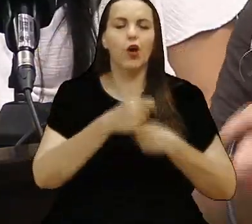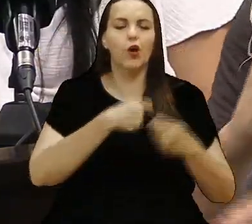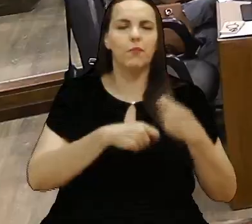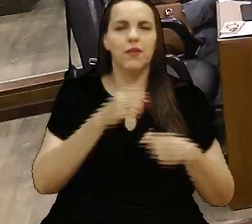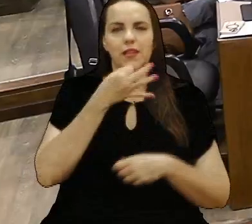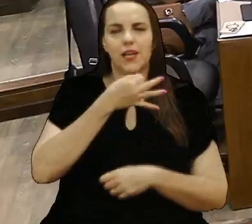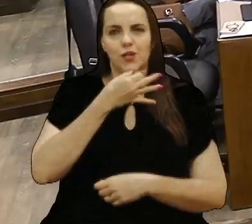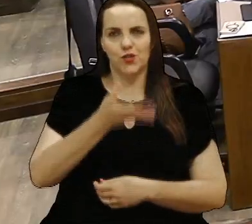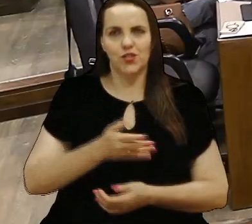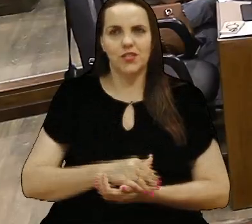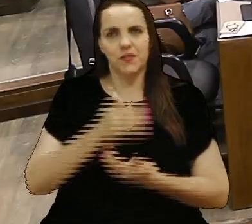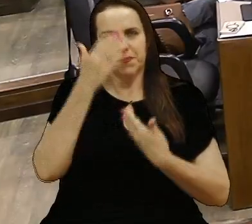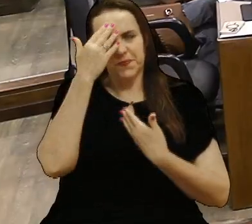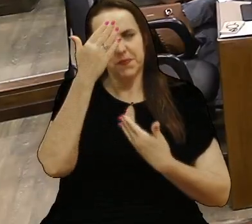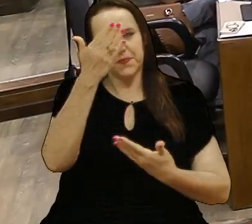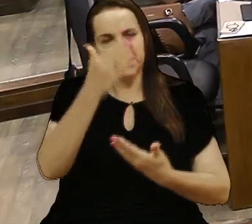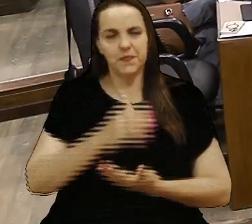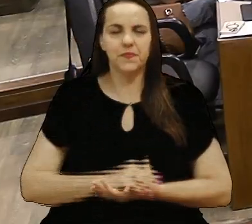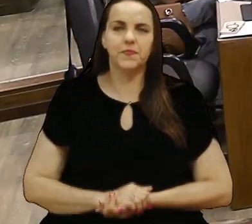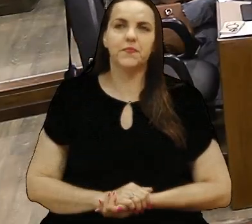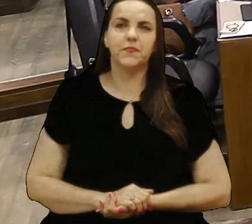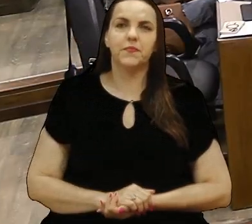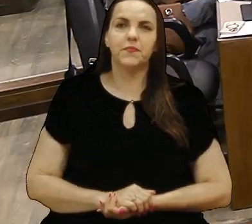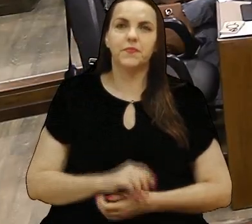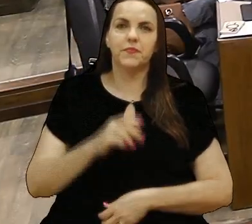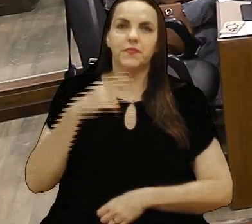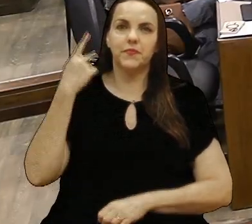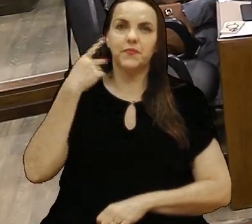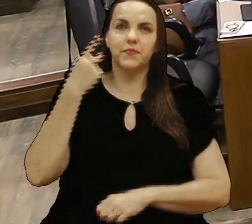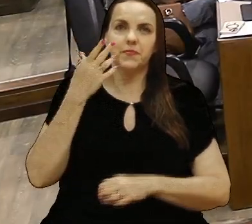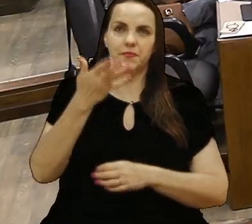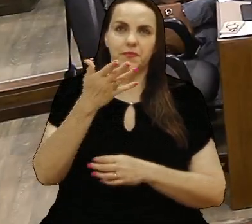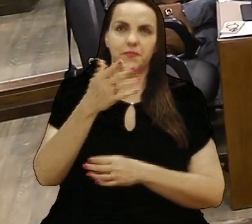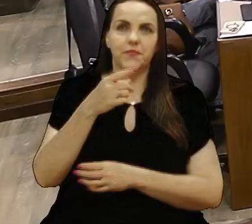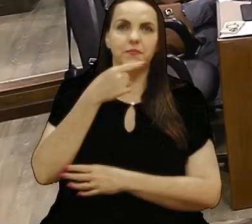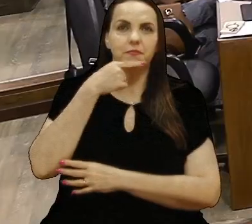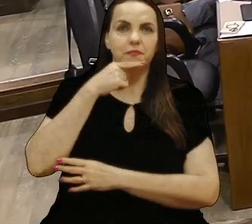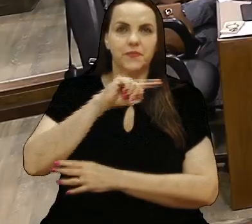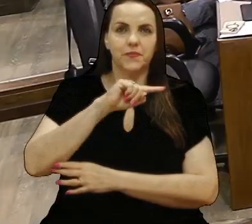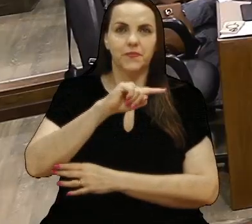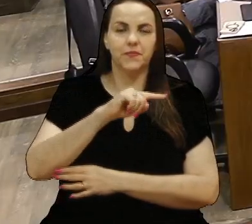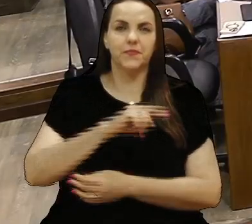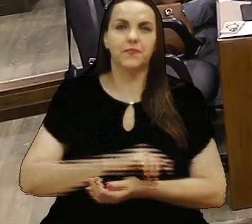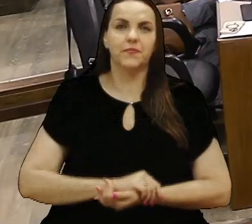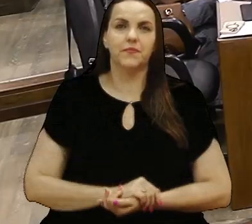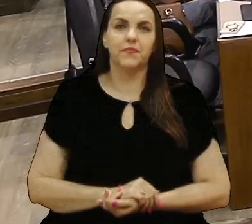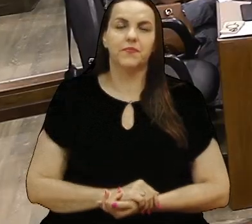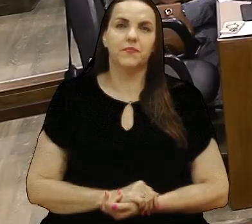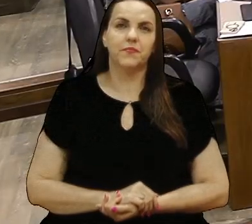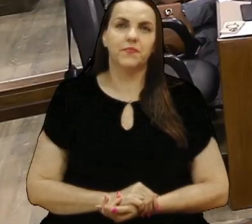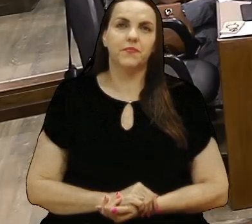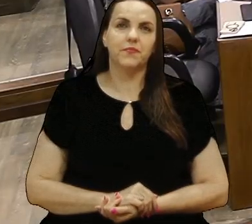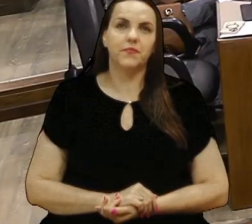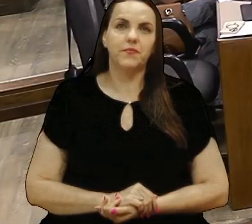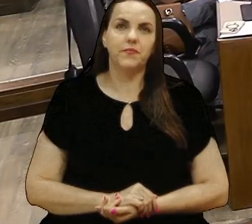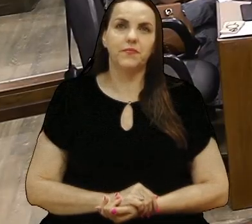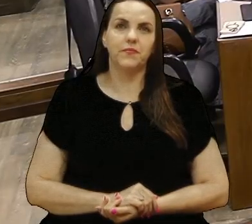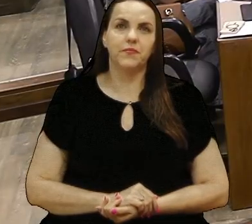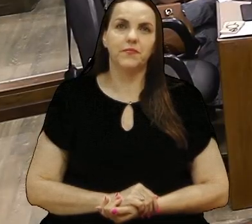Obrigada. Obrigado, vereadora Daiane Mello. Com a palavra, vereador Caleb Garbim, do